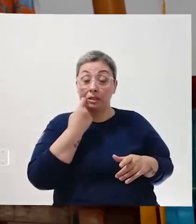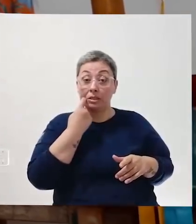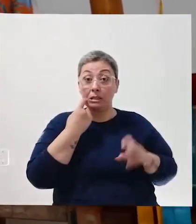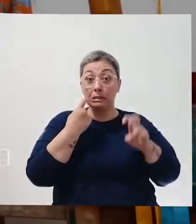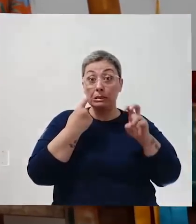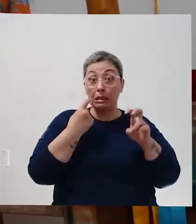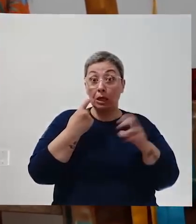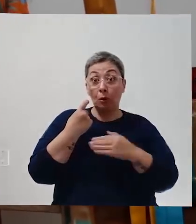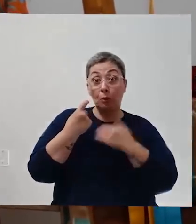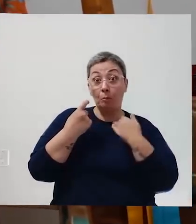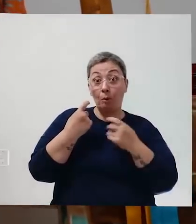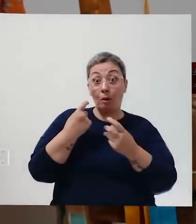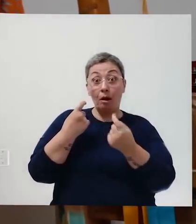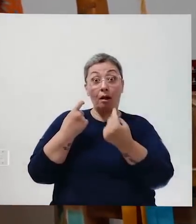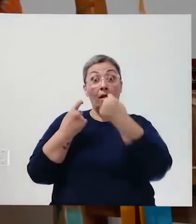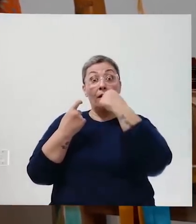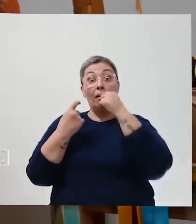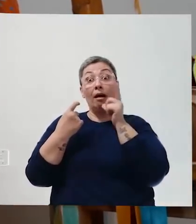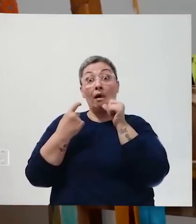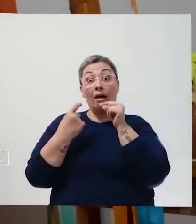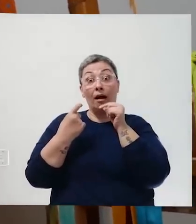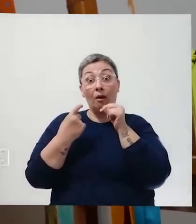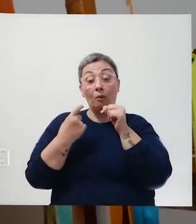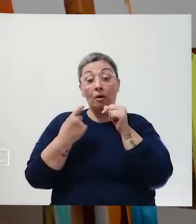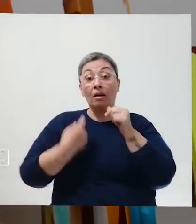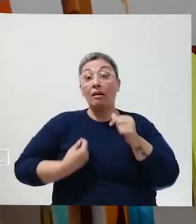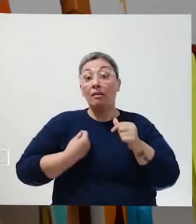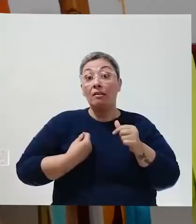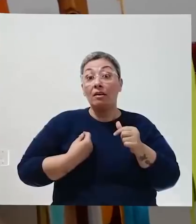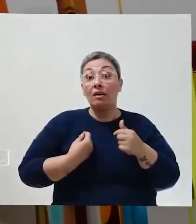morreram afogados. Quantos ficaram?